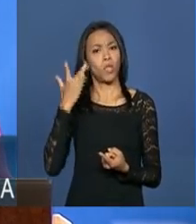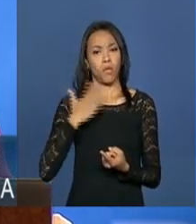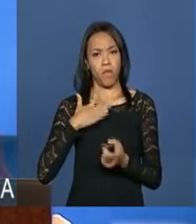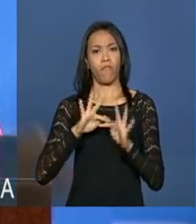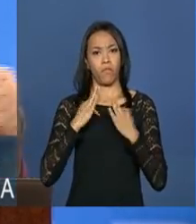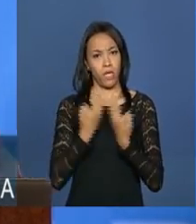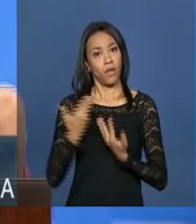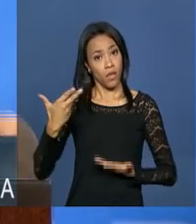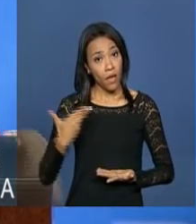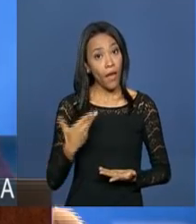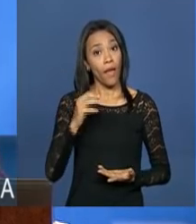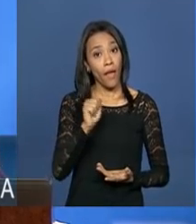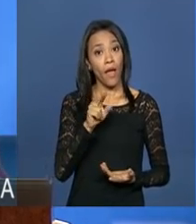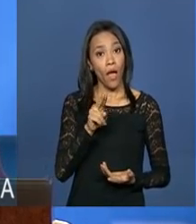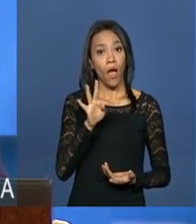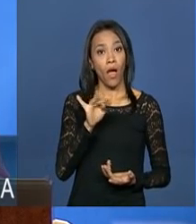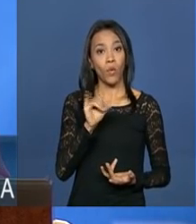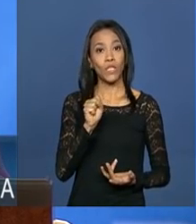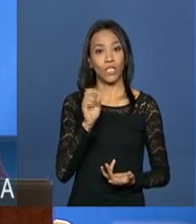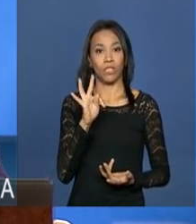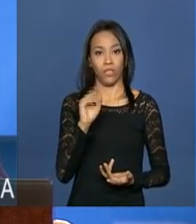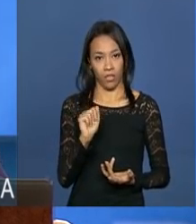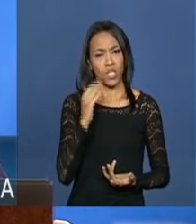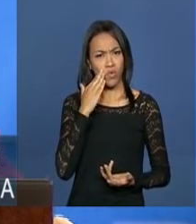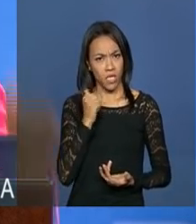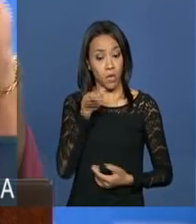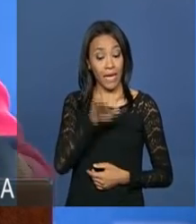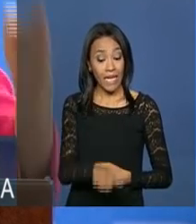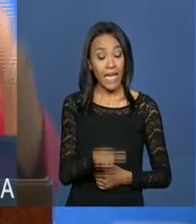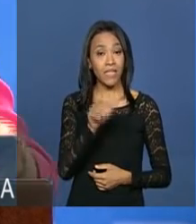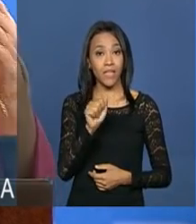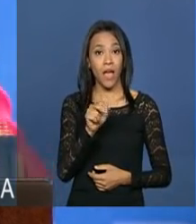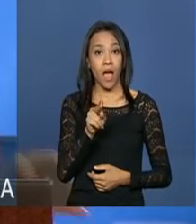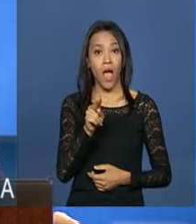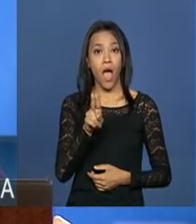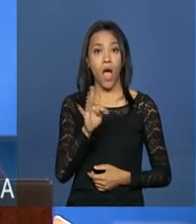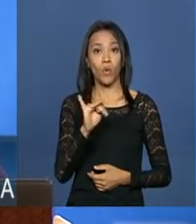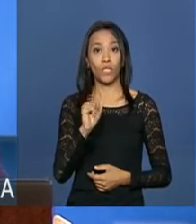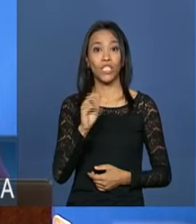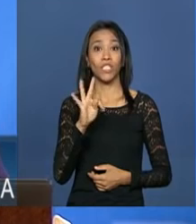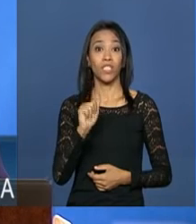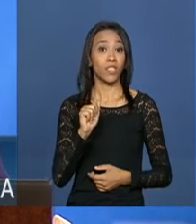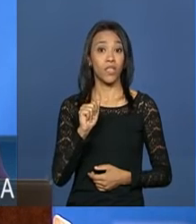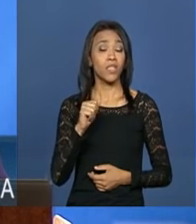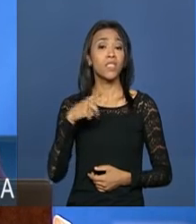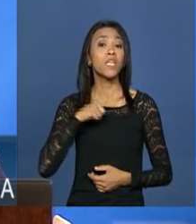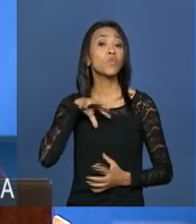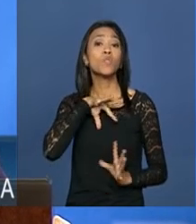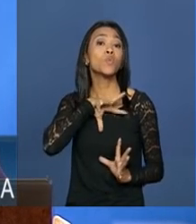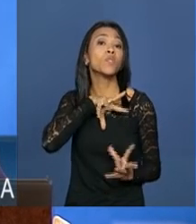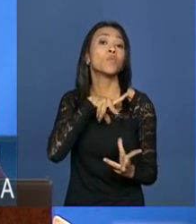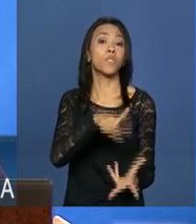família e sei perfeitamente que uma criança autista tem todo o mundo dela. Não vejo